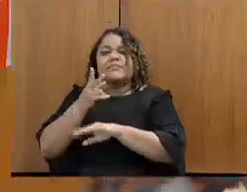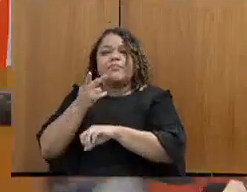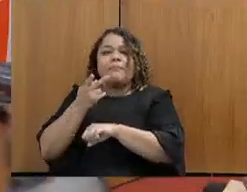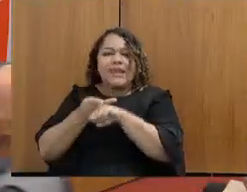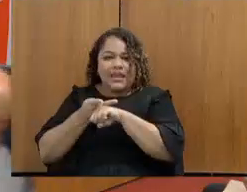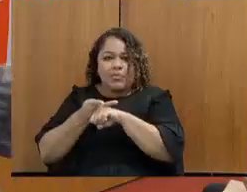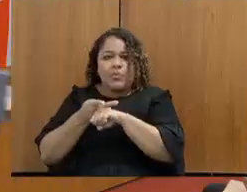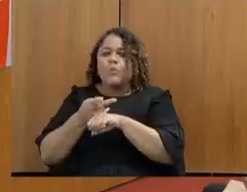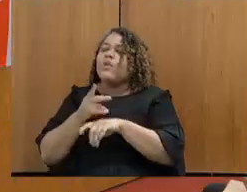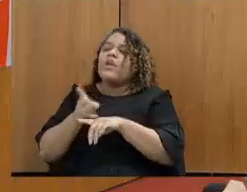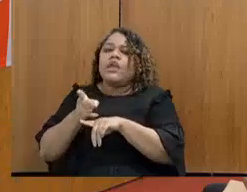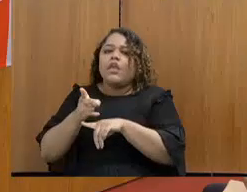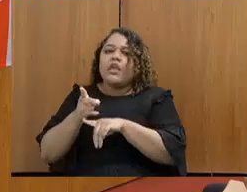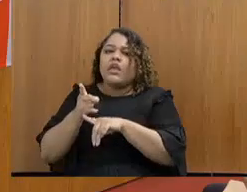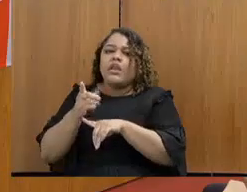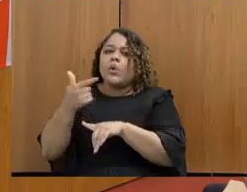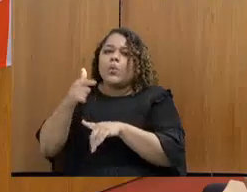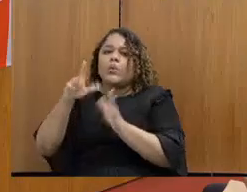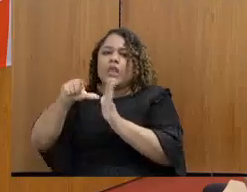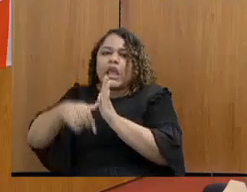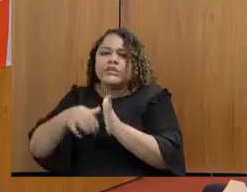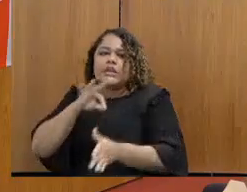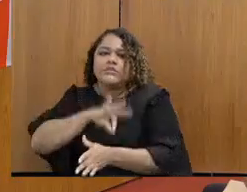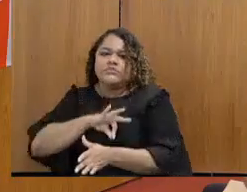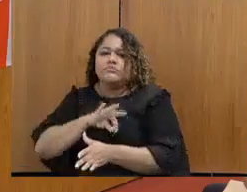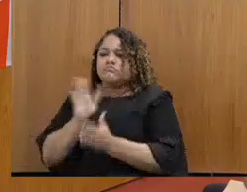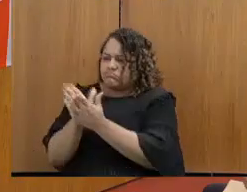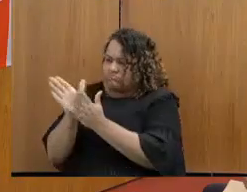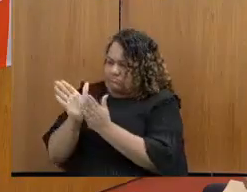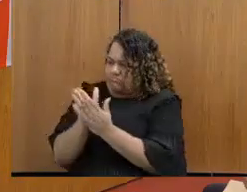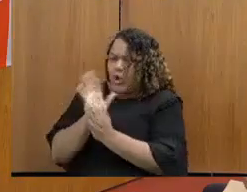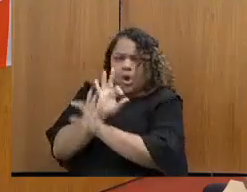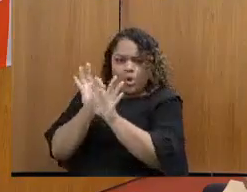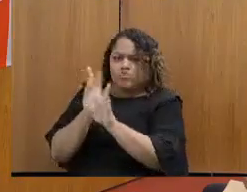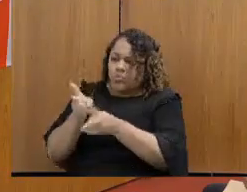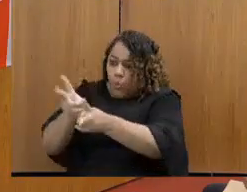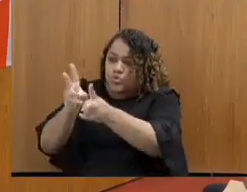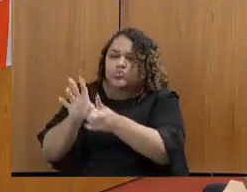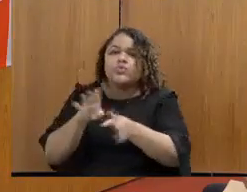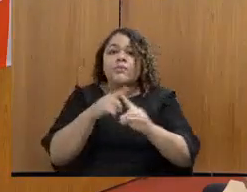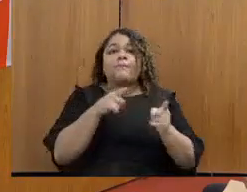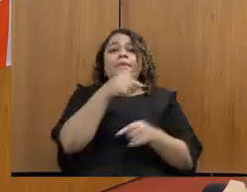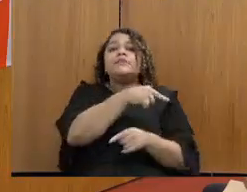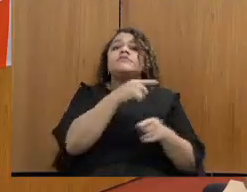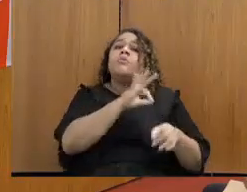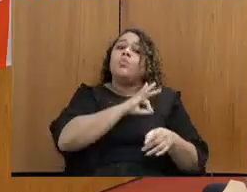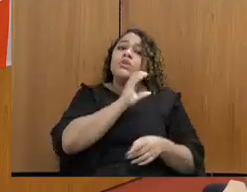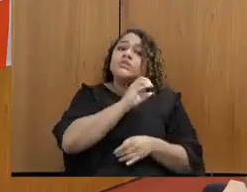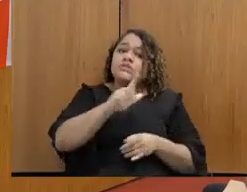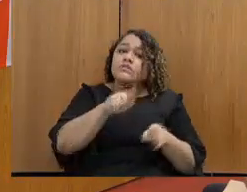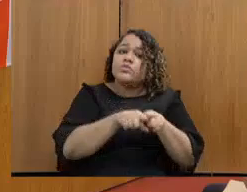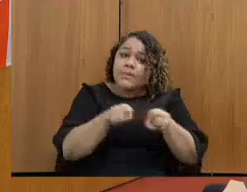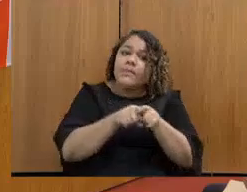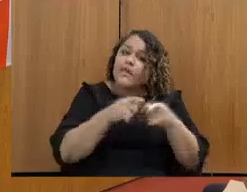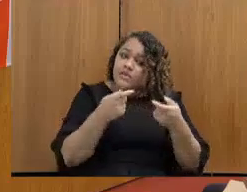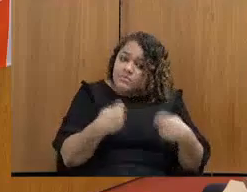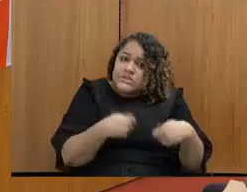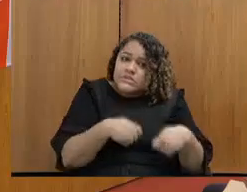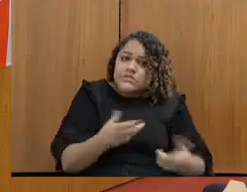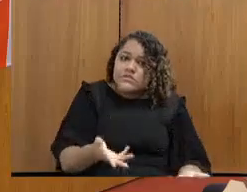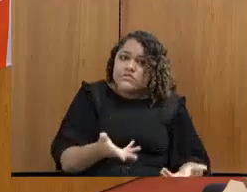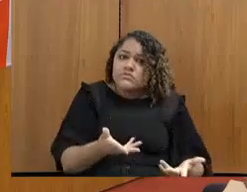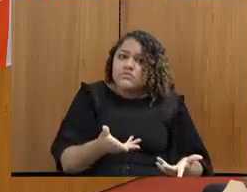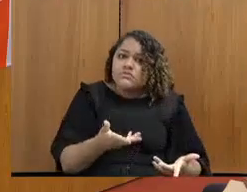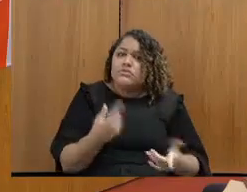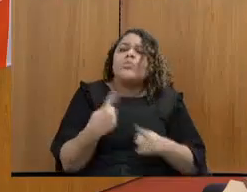que vocês não deveriam ter mas a polícia civil Também merece porque que tem essa desigualdade não tem atraso em promoção